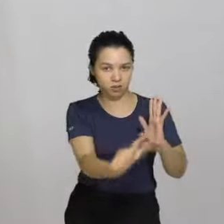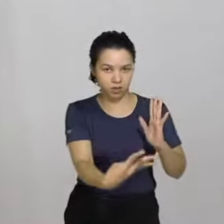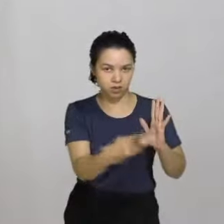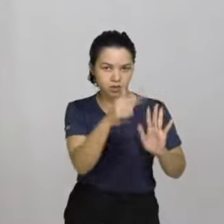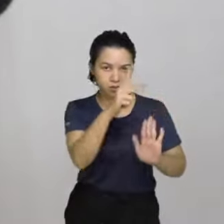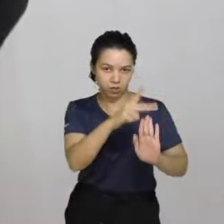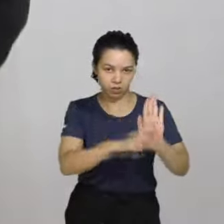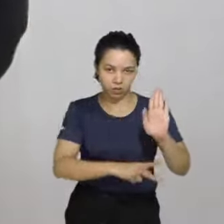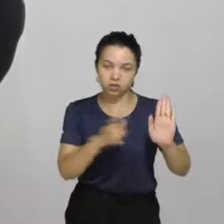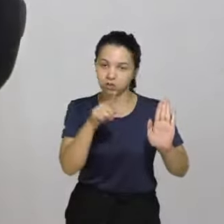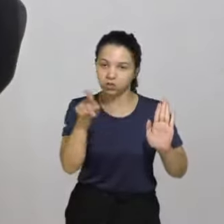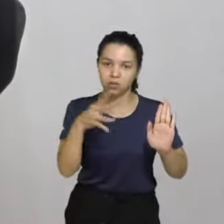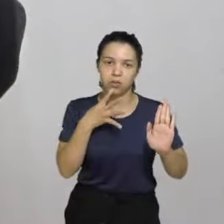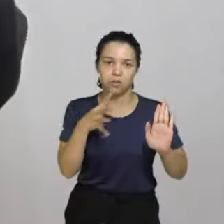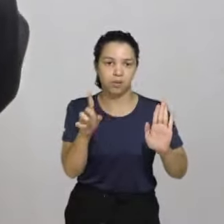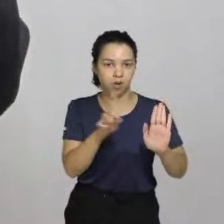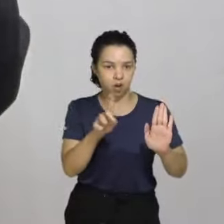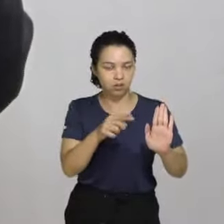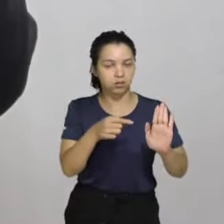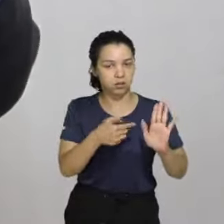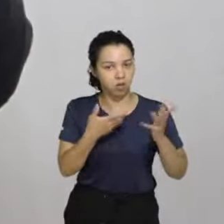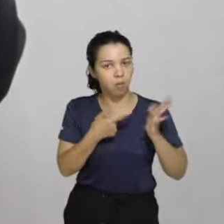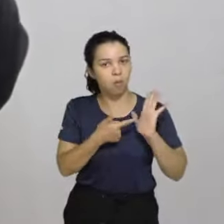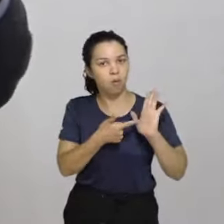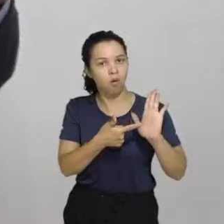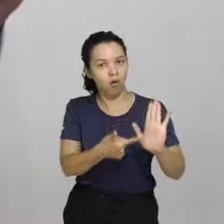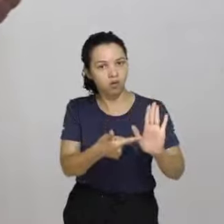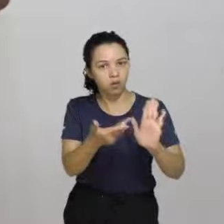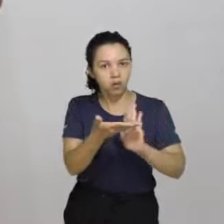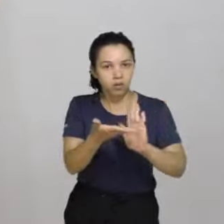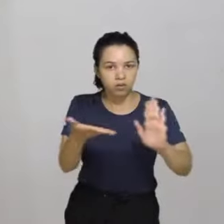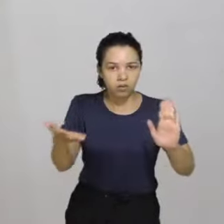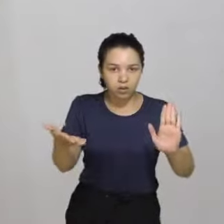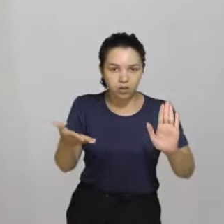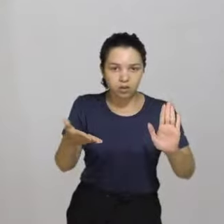E eu faço questão de mostrar o projeto, porque cada um de vocês tem conhecimento.